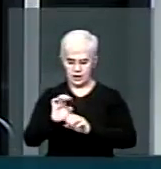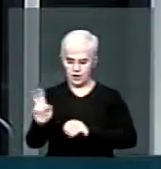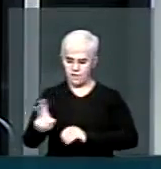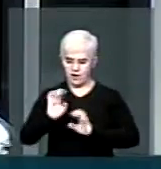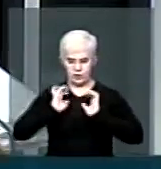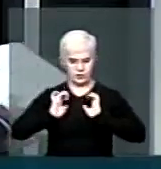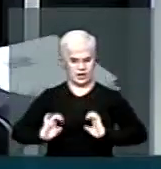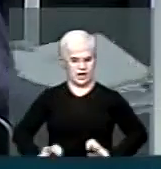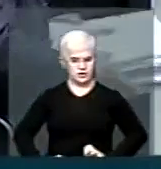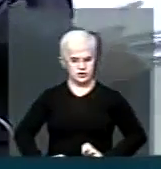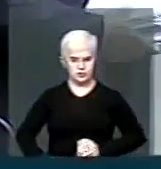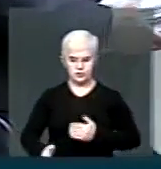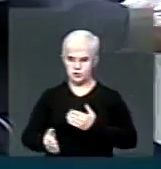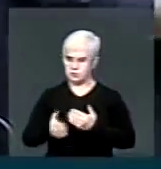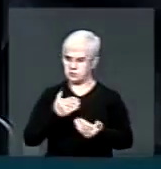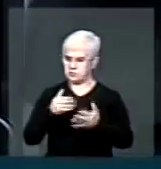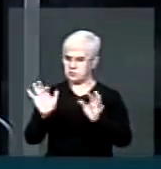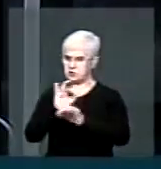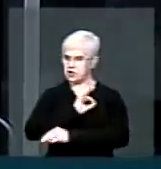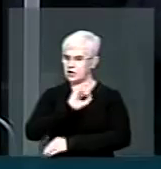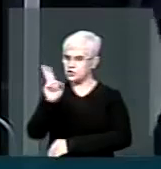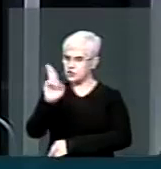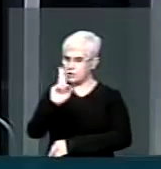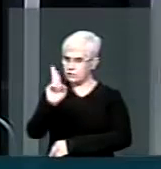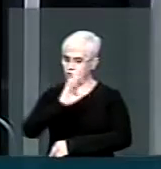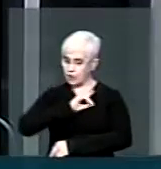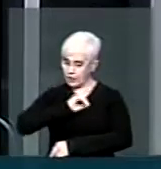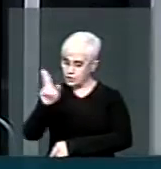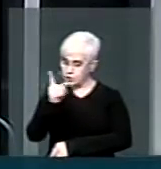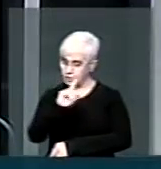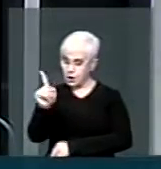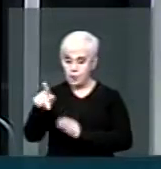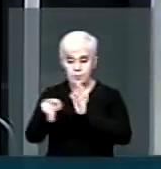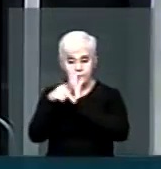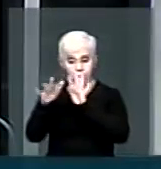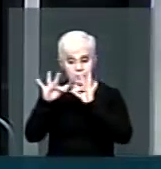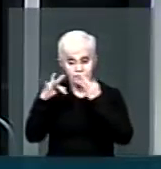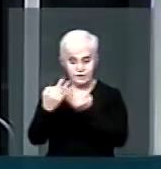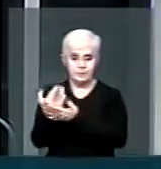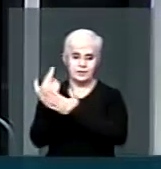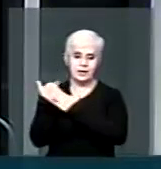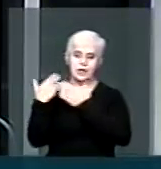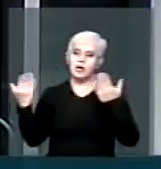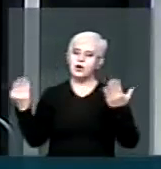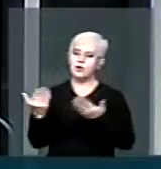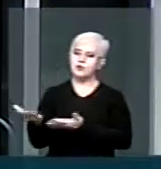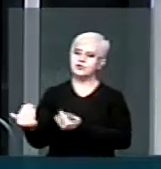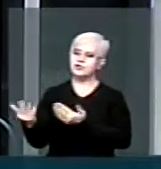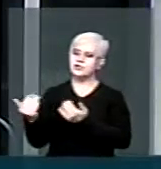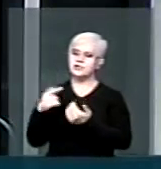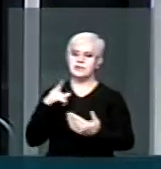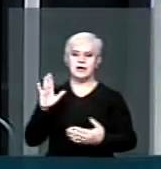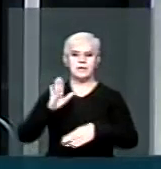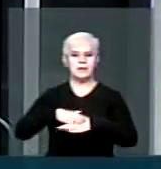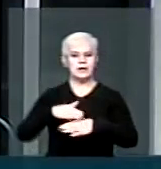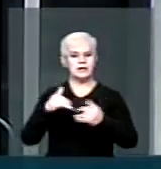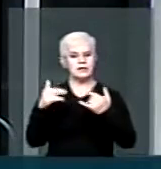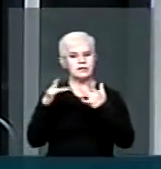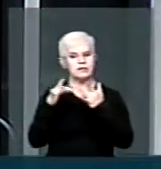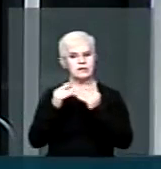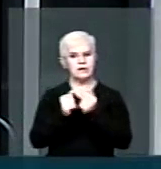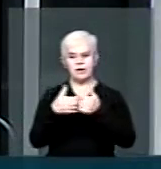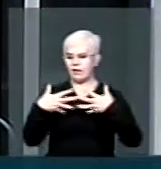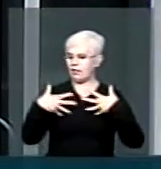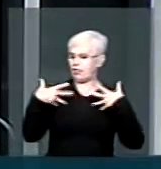E esse é papel da família. Hoje, os jovens estão mais ligados à busca do prazer e